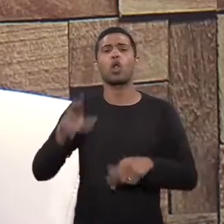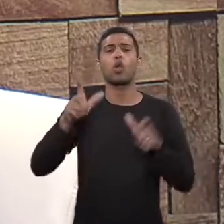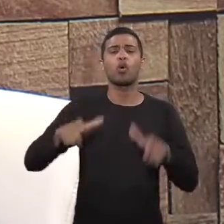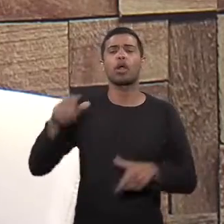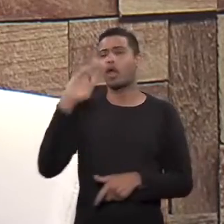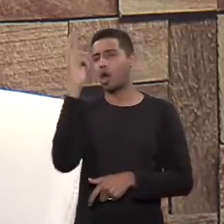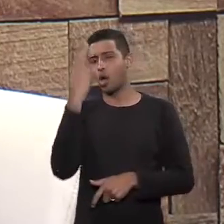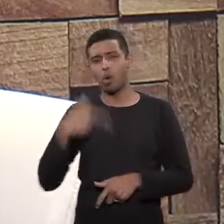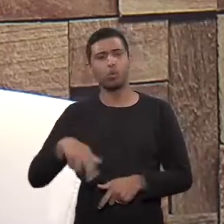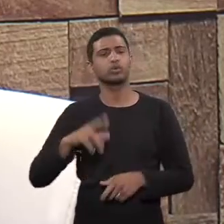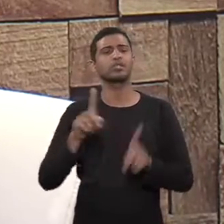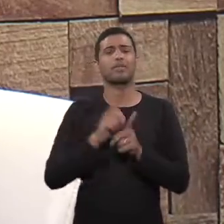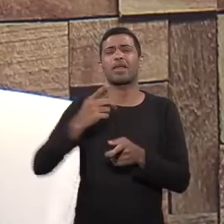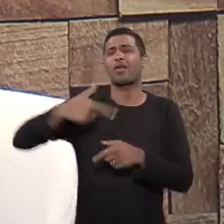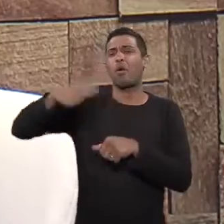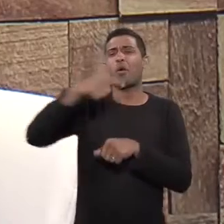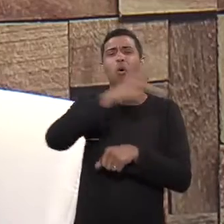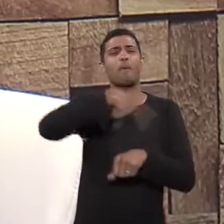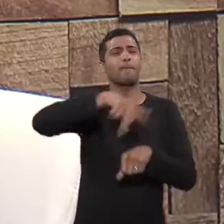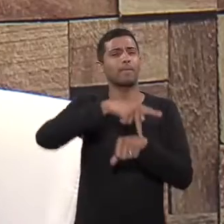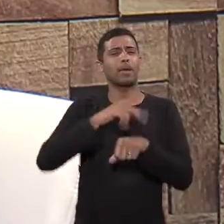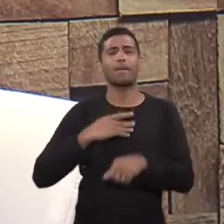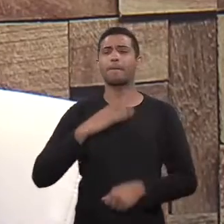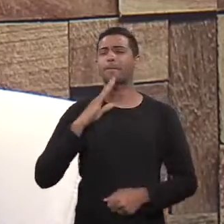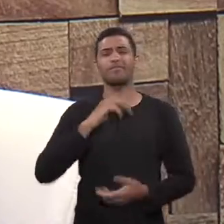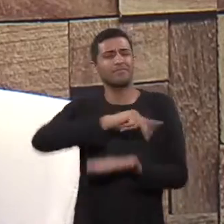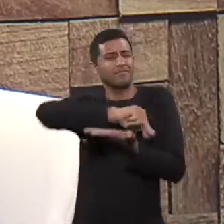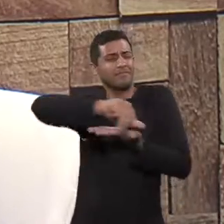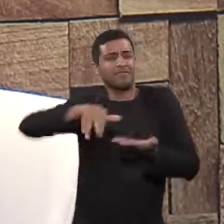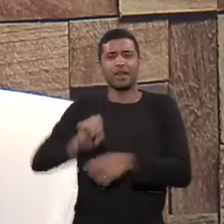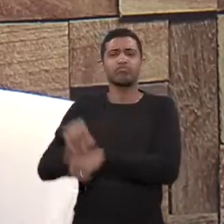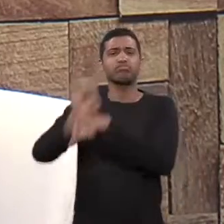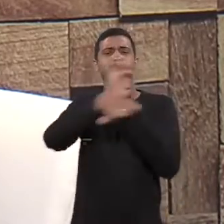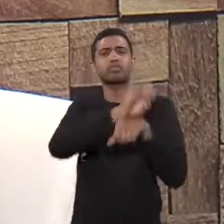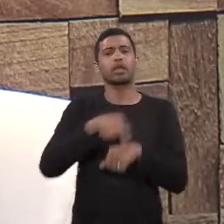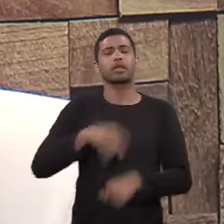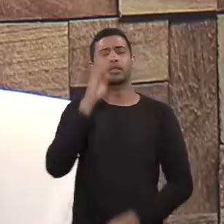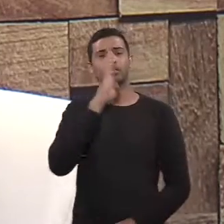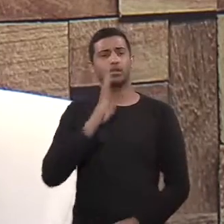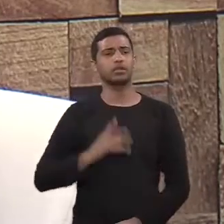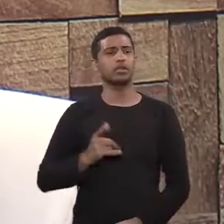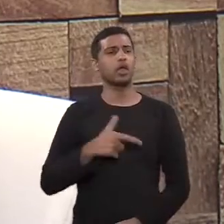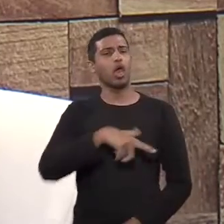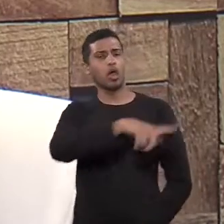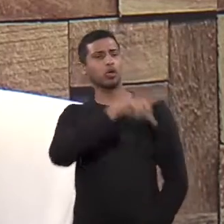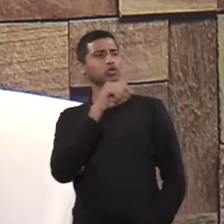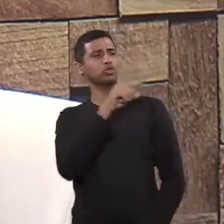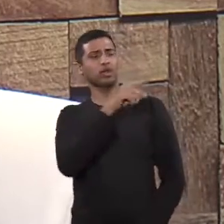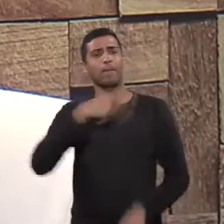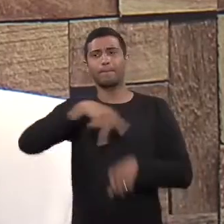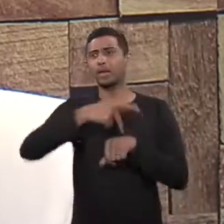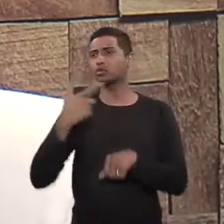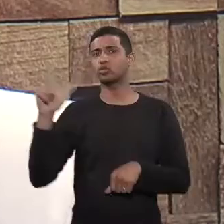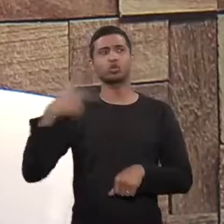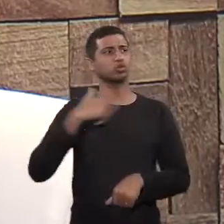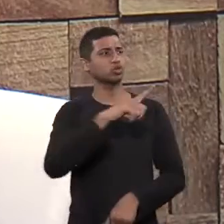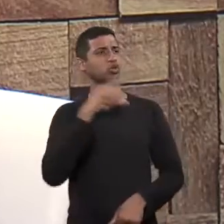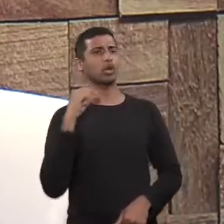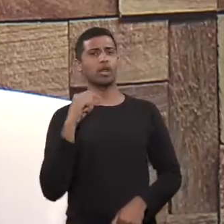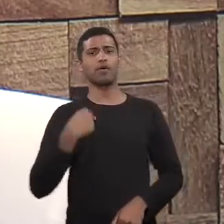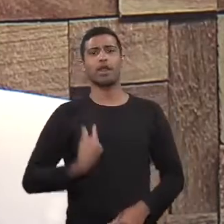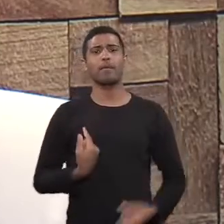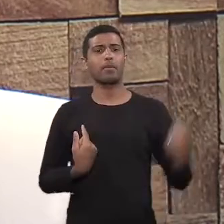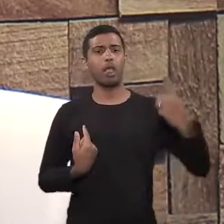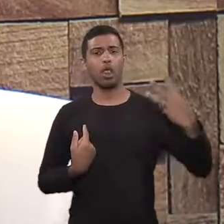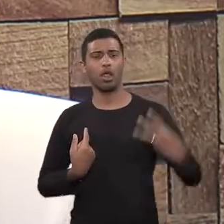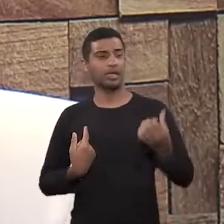Rússia, na Estônia, entre tantos outros países, além de outros vários estados brasileiros. Foi escolhida internacionalmente entre as